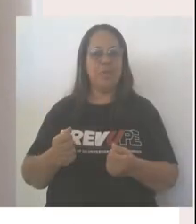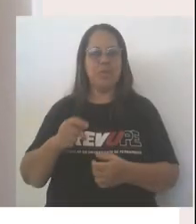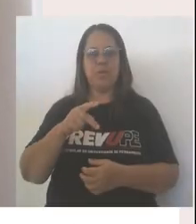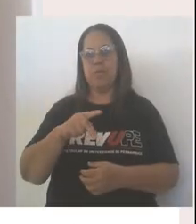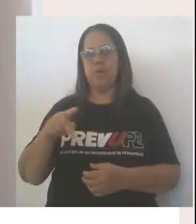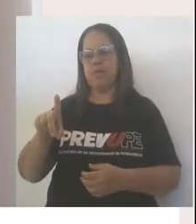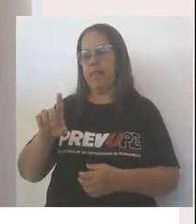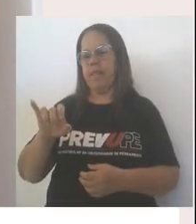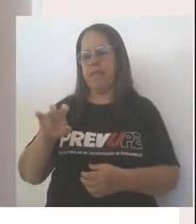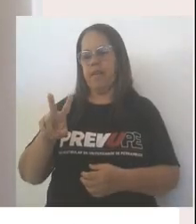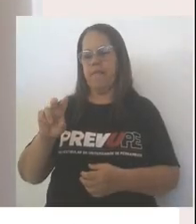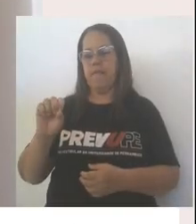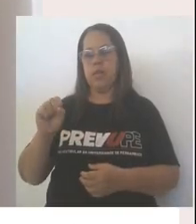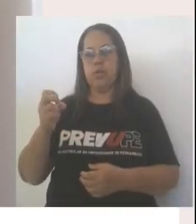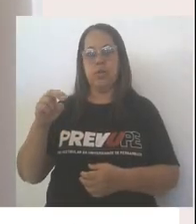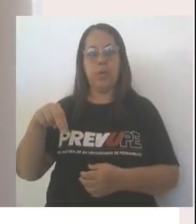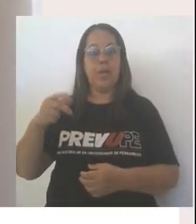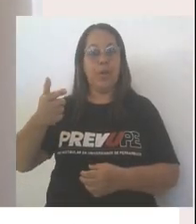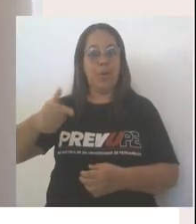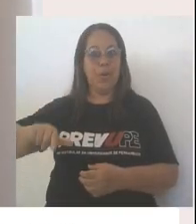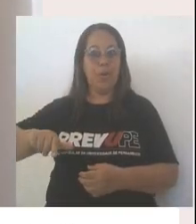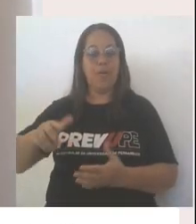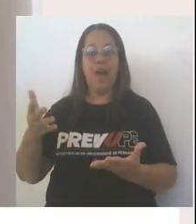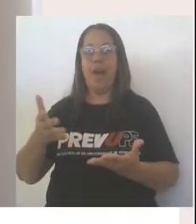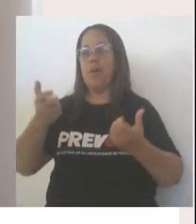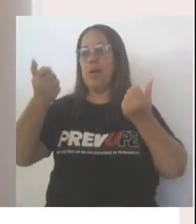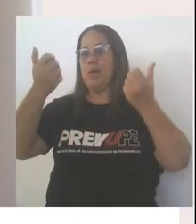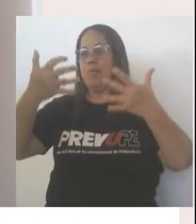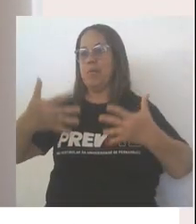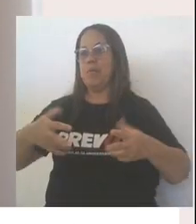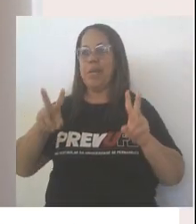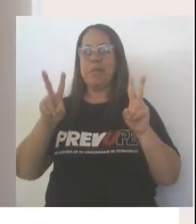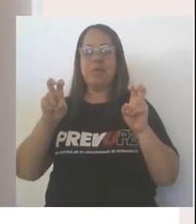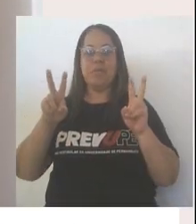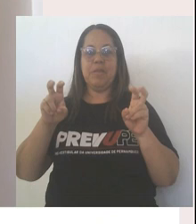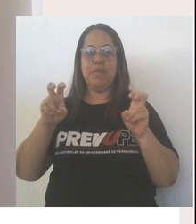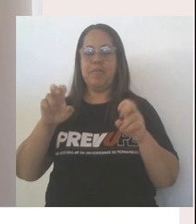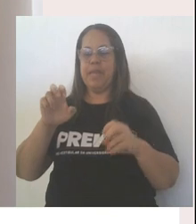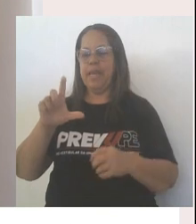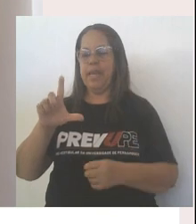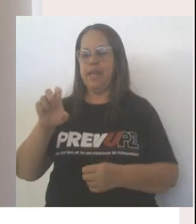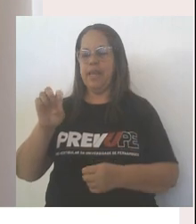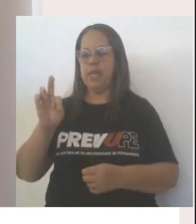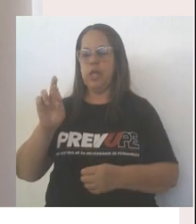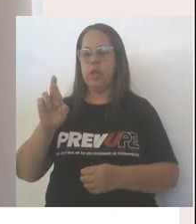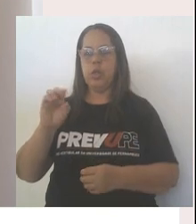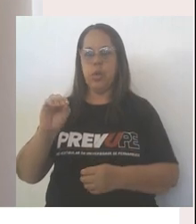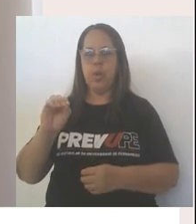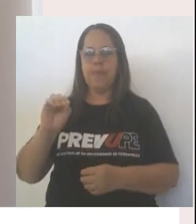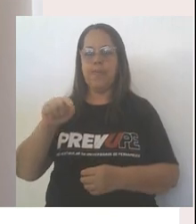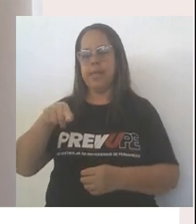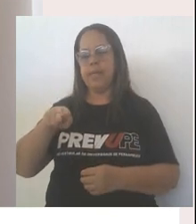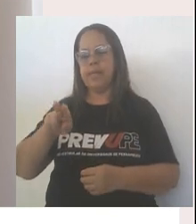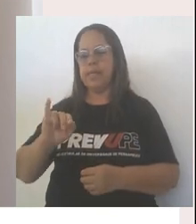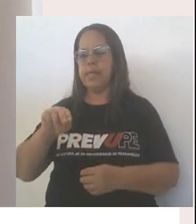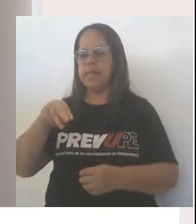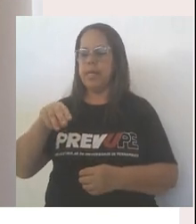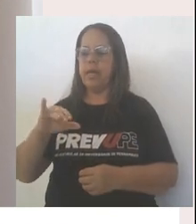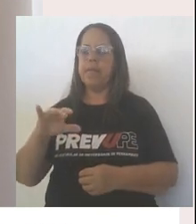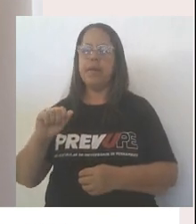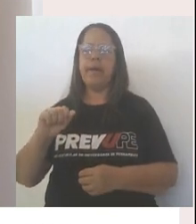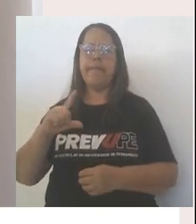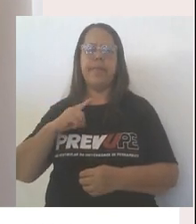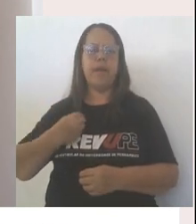pessoal, professor Davidson novamente, passando aqui agora com o tema eletroquímica. A eletroquímica está presente de